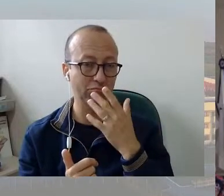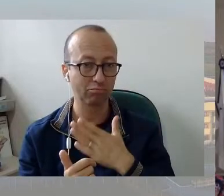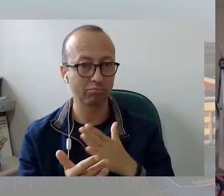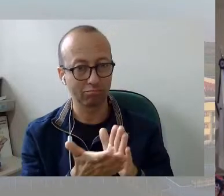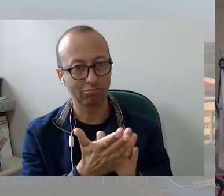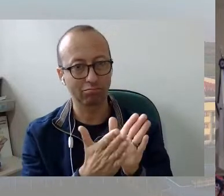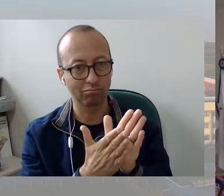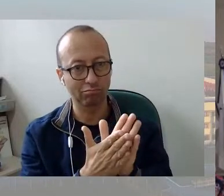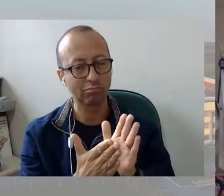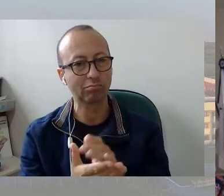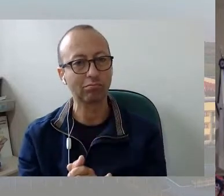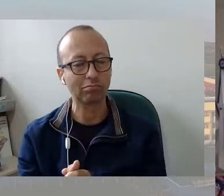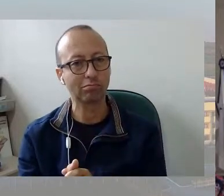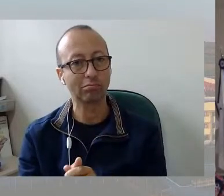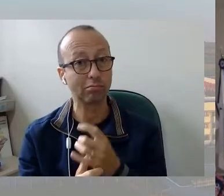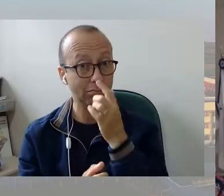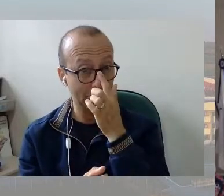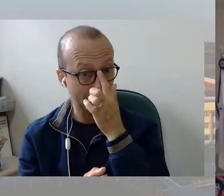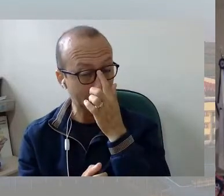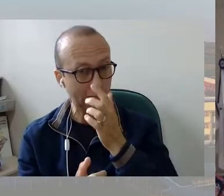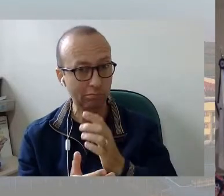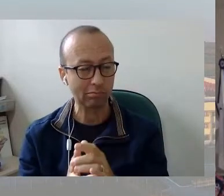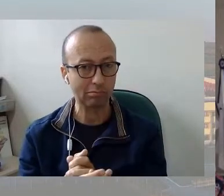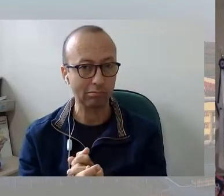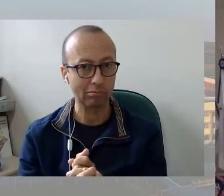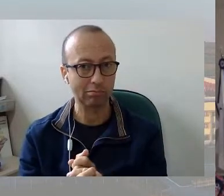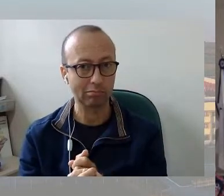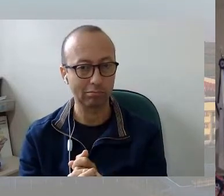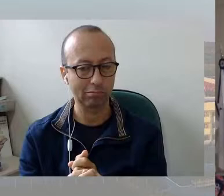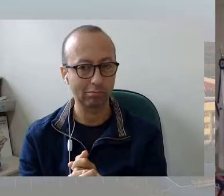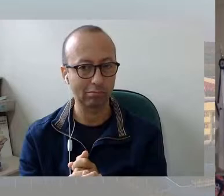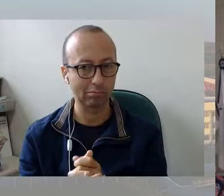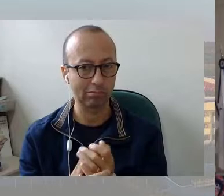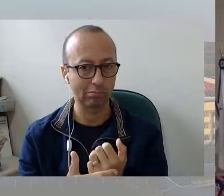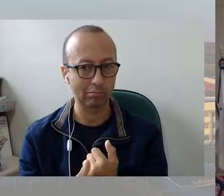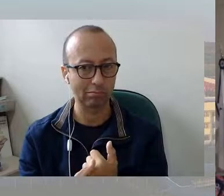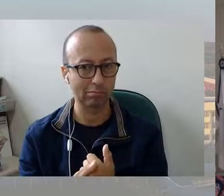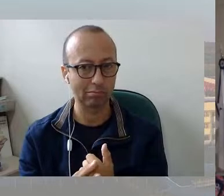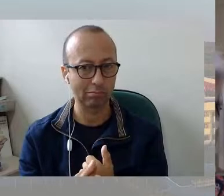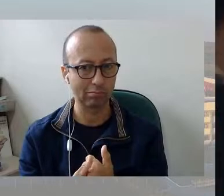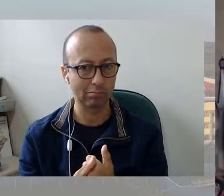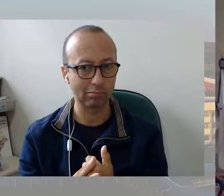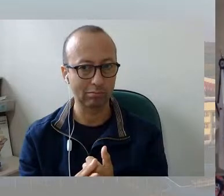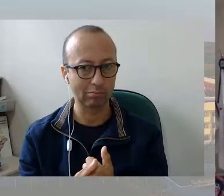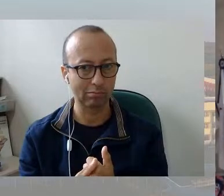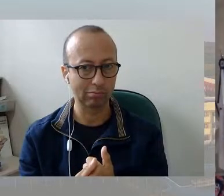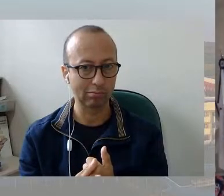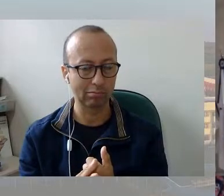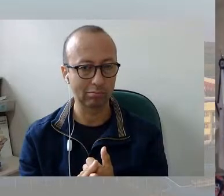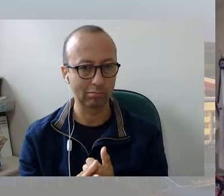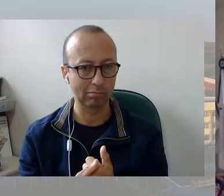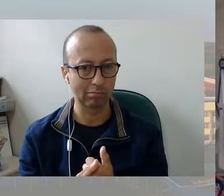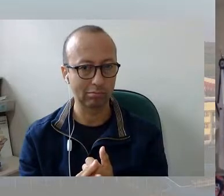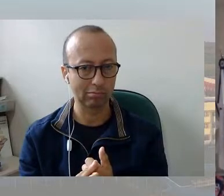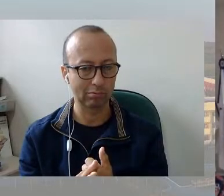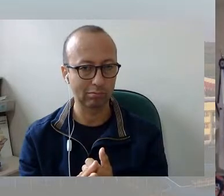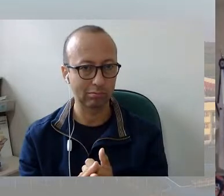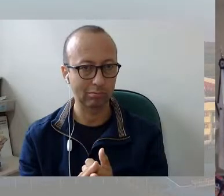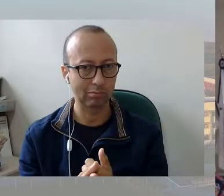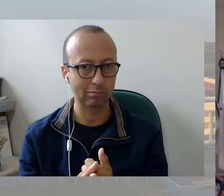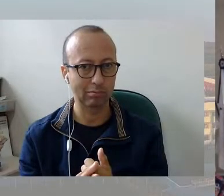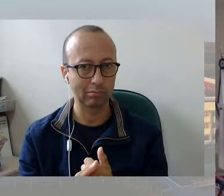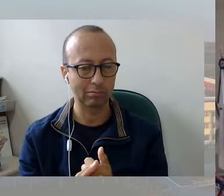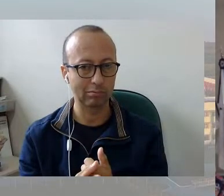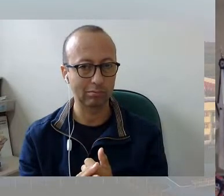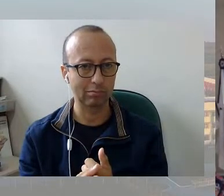a sediar. Eu acho que nós temos uma tarefa, né, que não vai se resolver esse ano, mas eu acho que a gente tem que perseguir ela nos